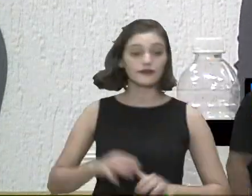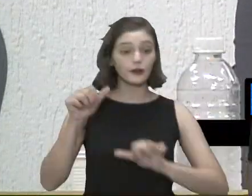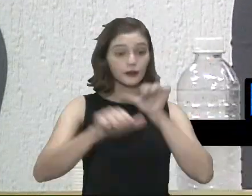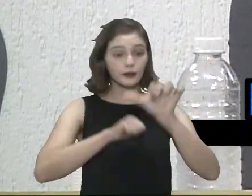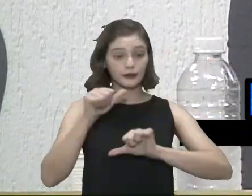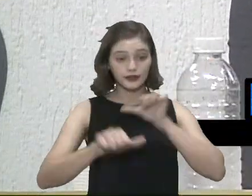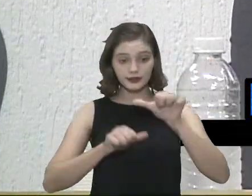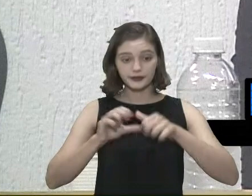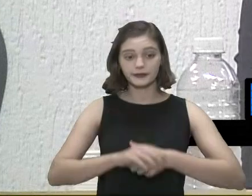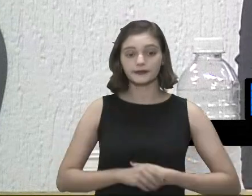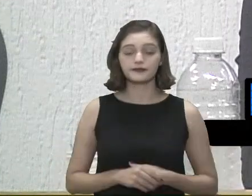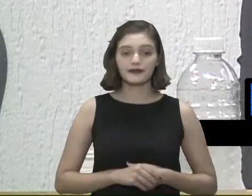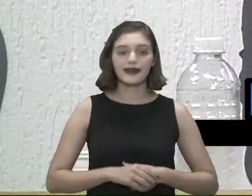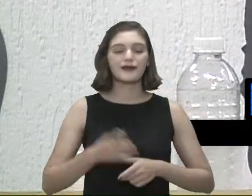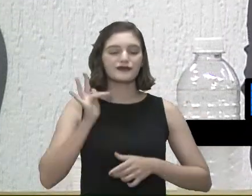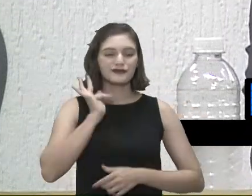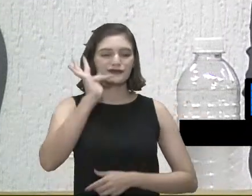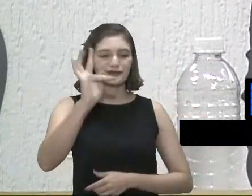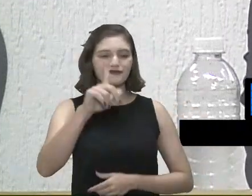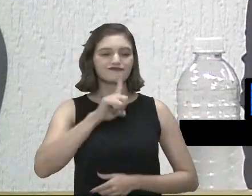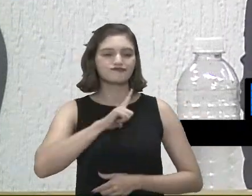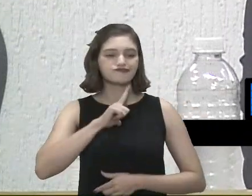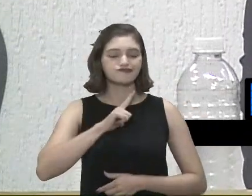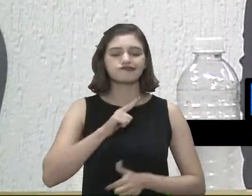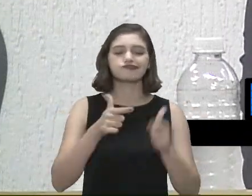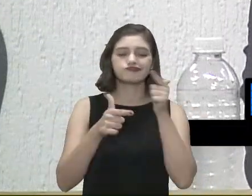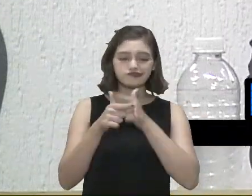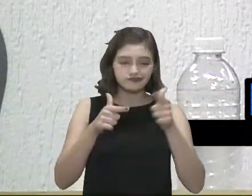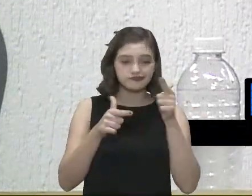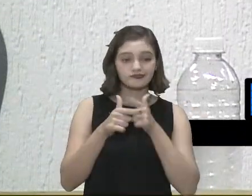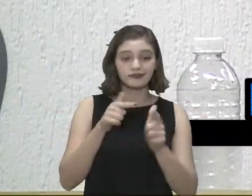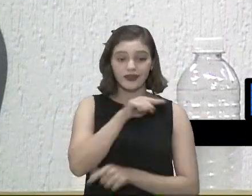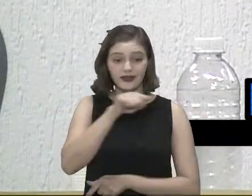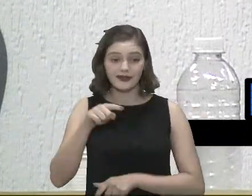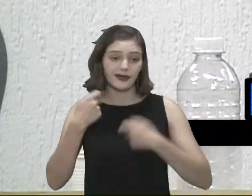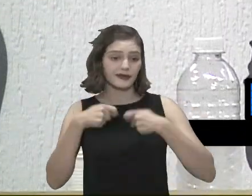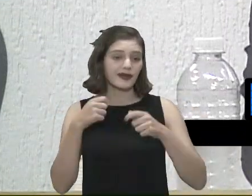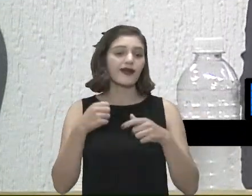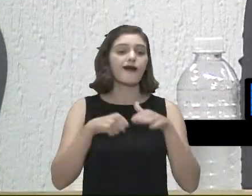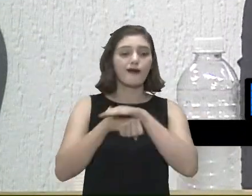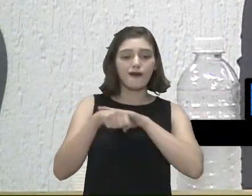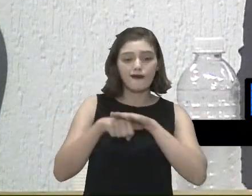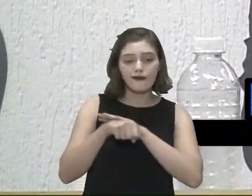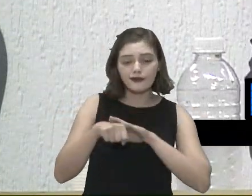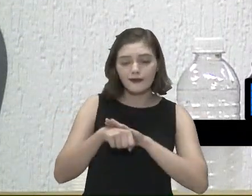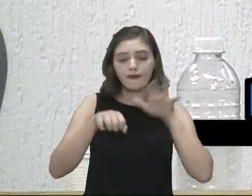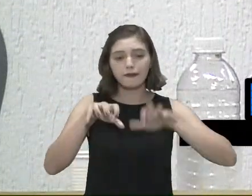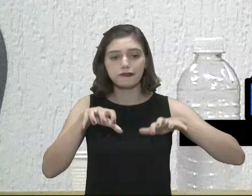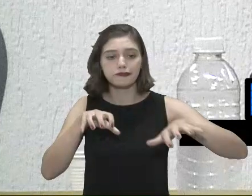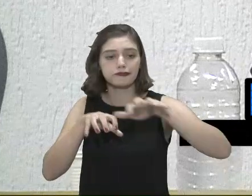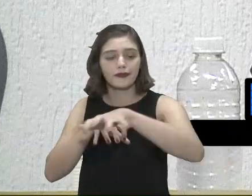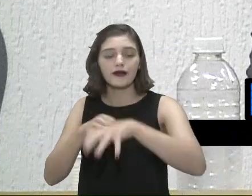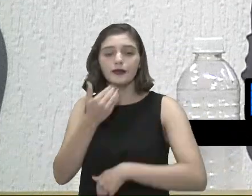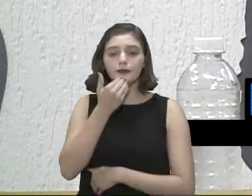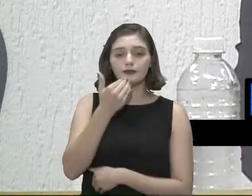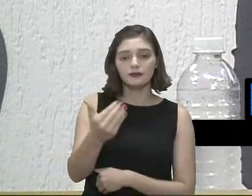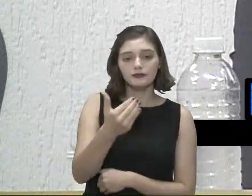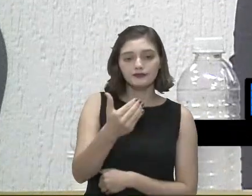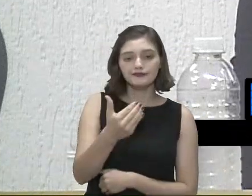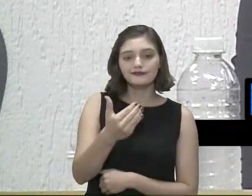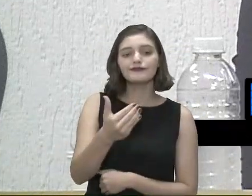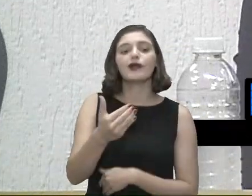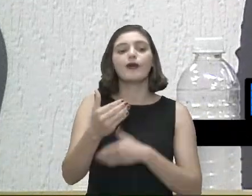Mas depois, lá na frente, você vai ter esse tipo de dor de cabeça. Você vai ter que conversar com tais órgãos. Você vai ter que solicitar